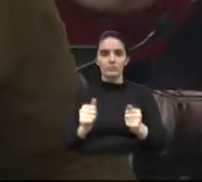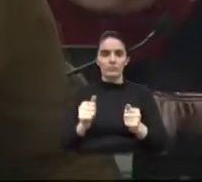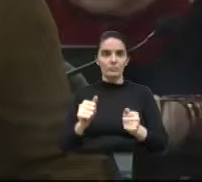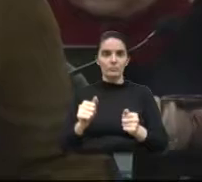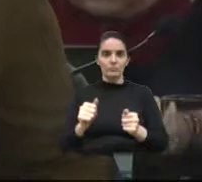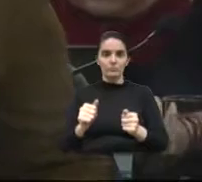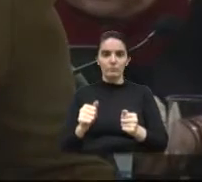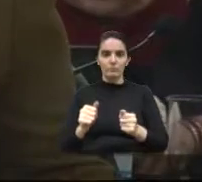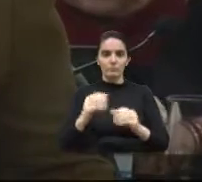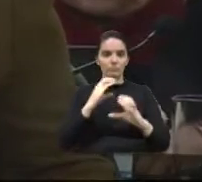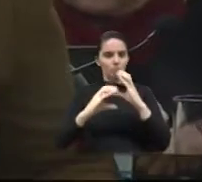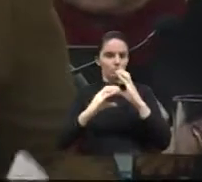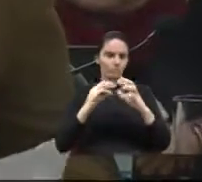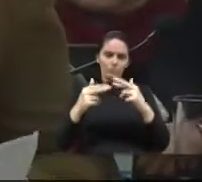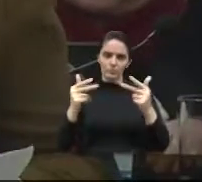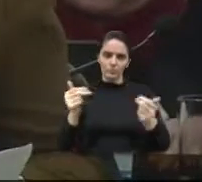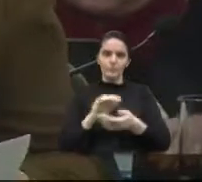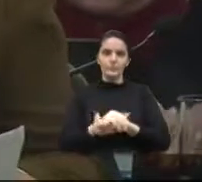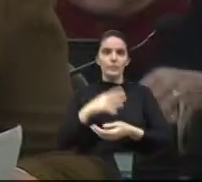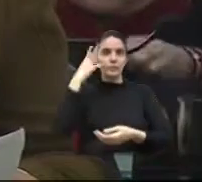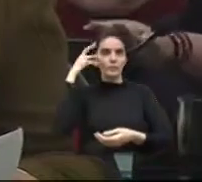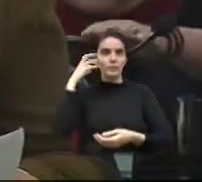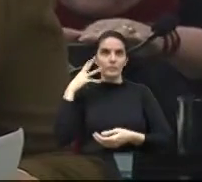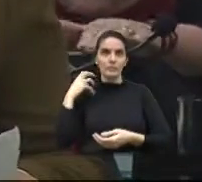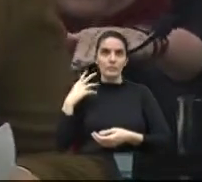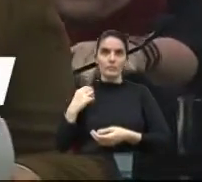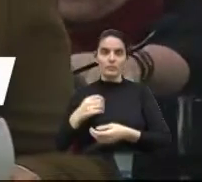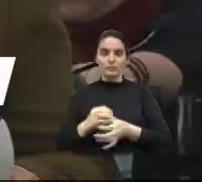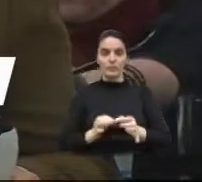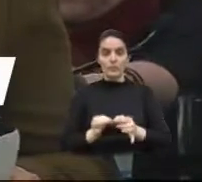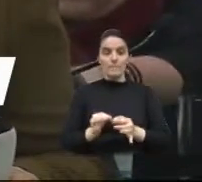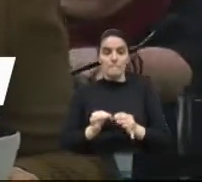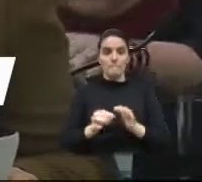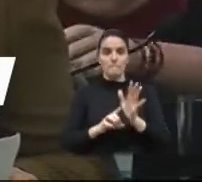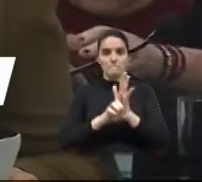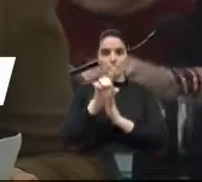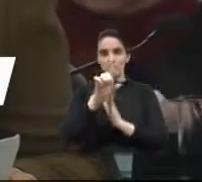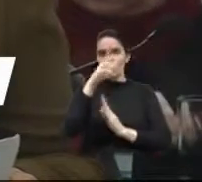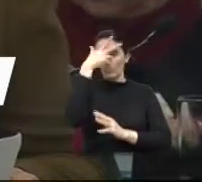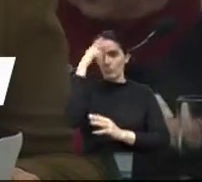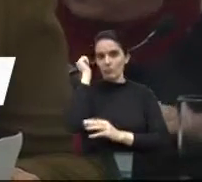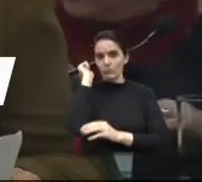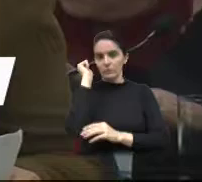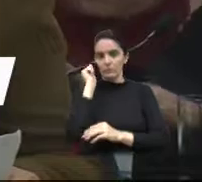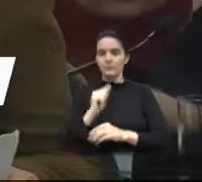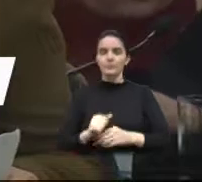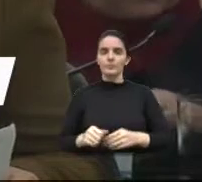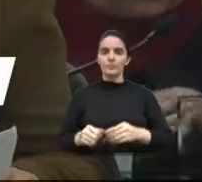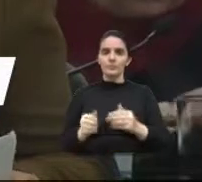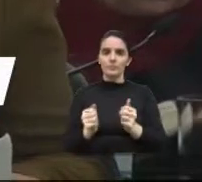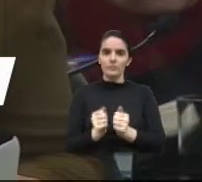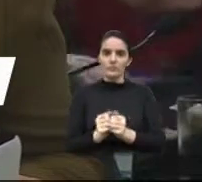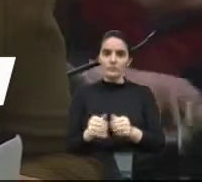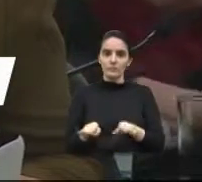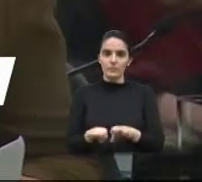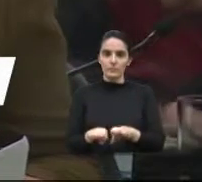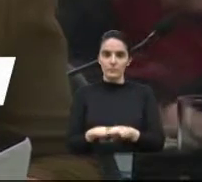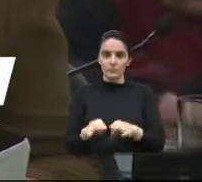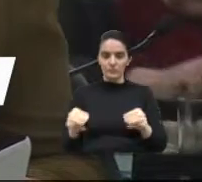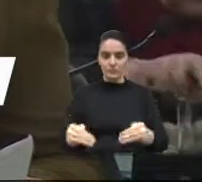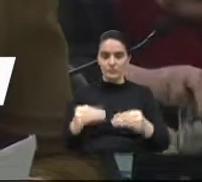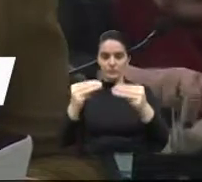ouvintes. Quando eu fiz esse requerimento, foi quando eu fiz juntamente com a moção